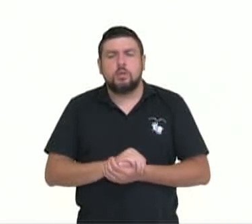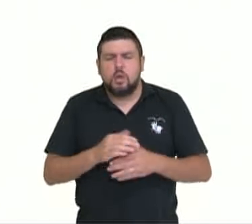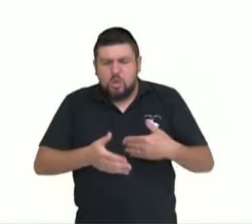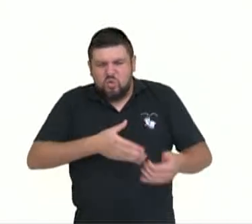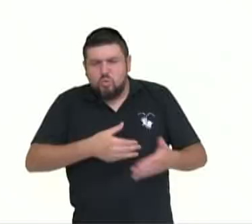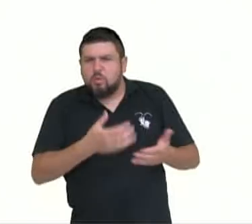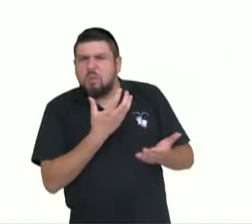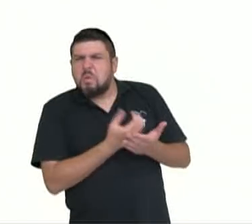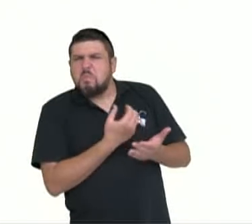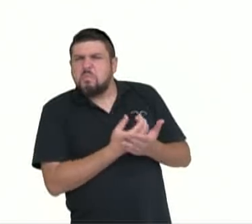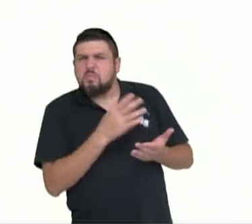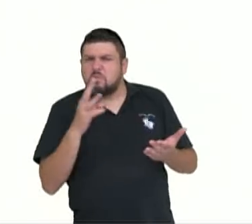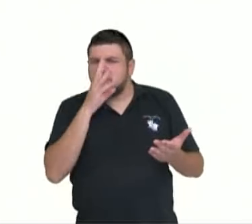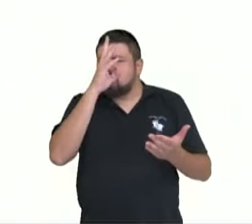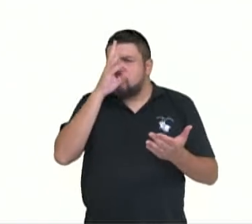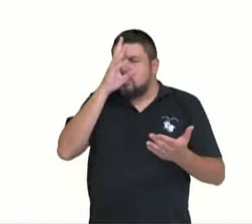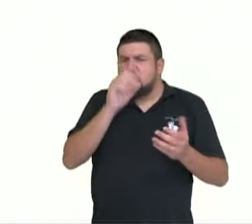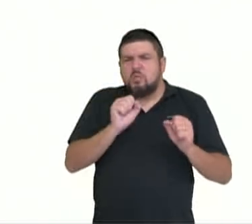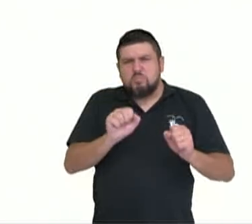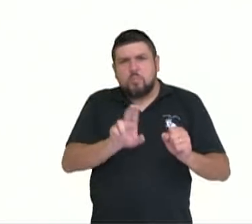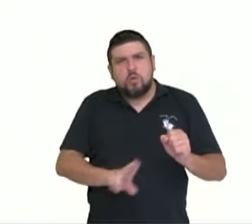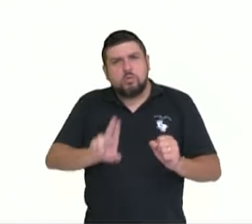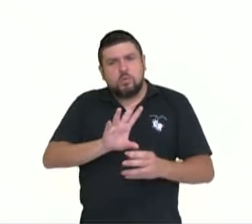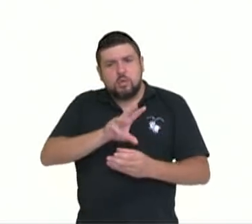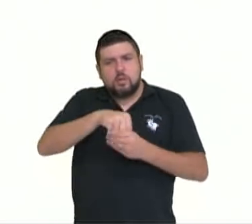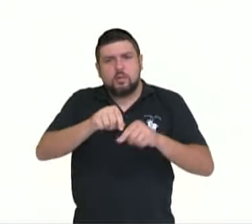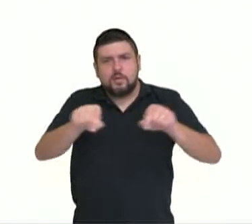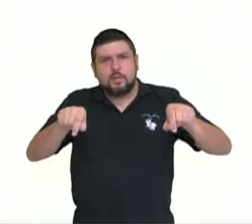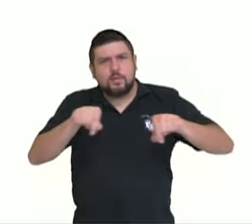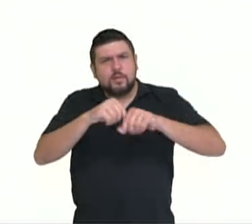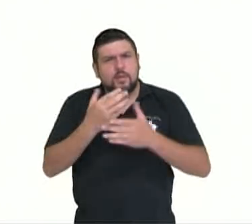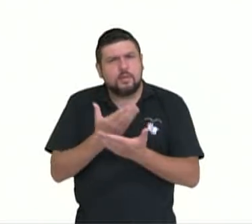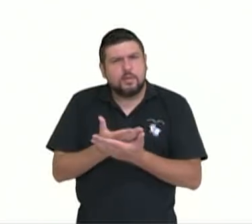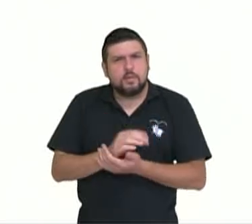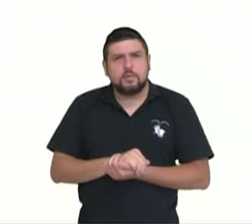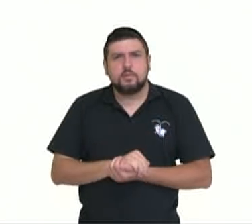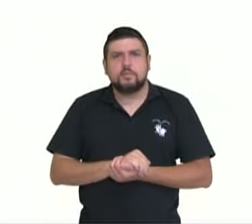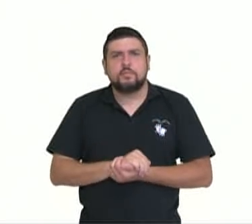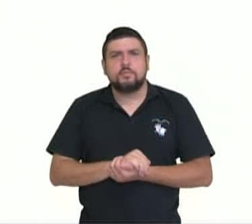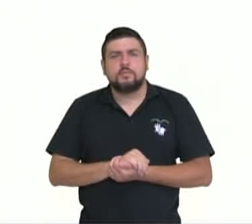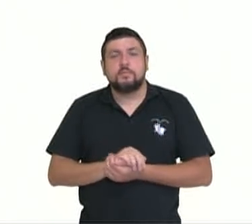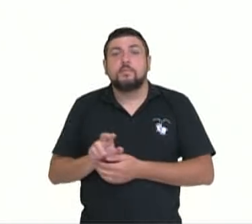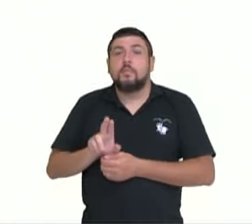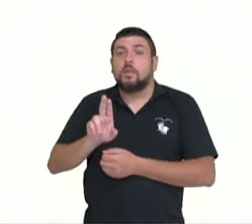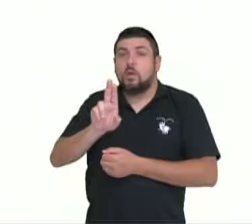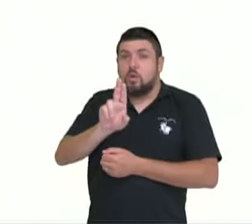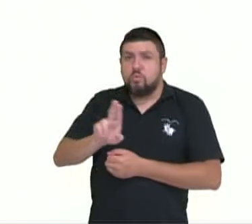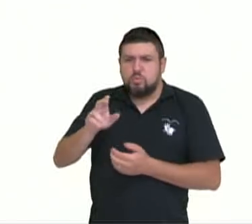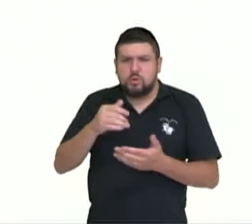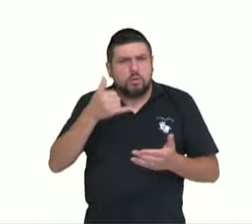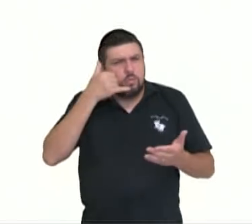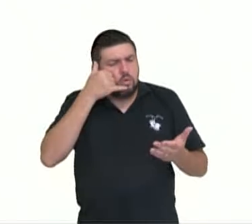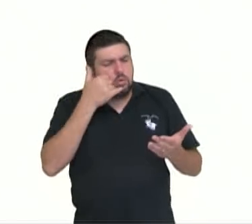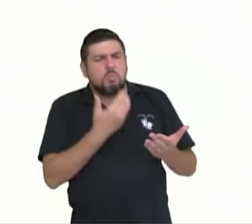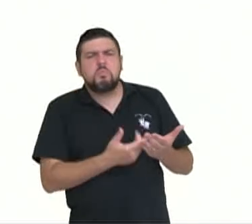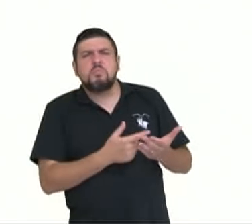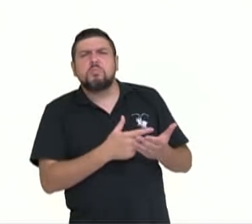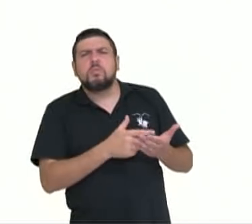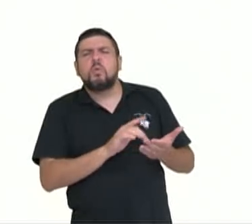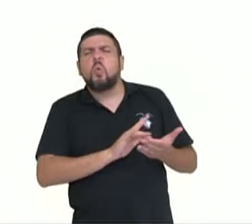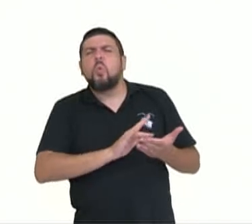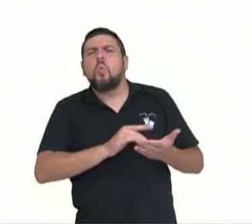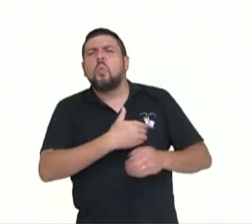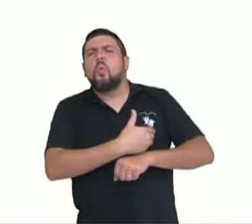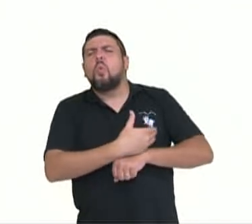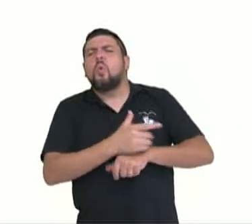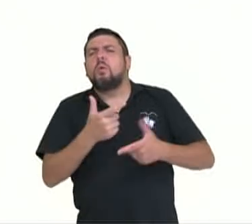aplicativo pode e deve ser usado nas salas de aula? O uso excessivo de dispositivos móveis não causa problemas de